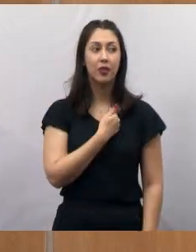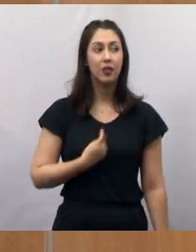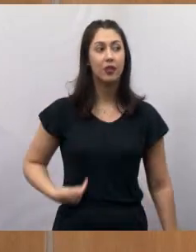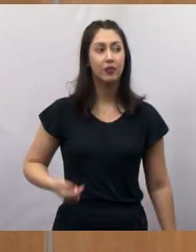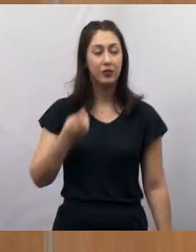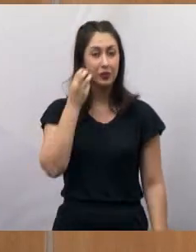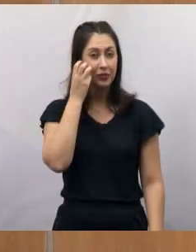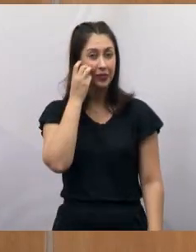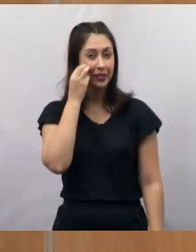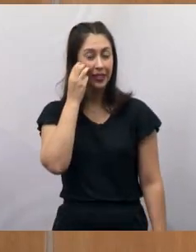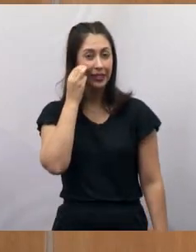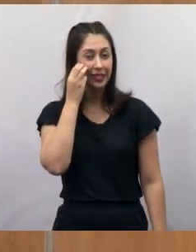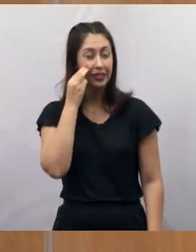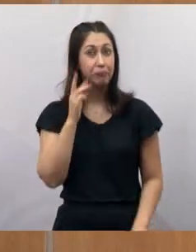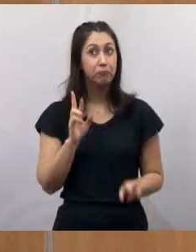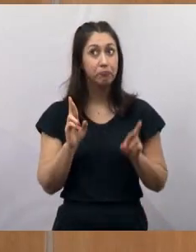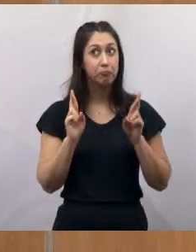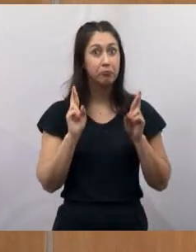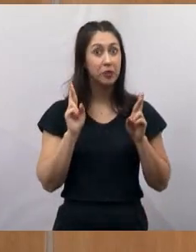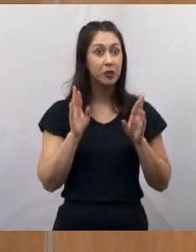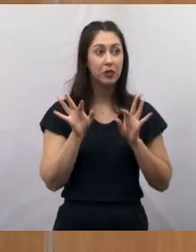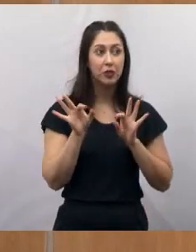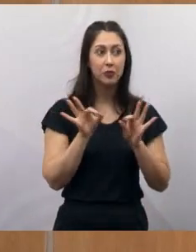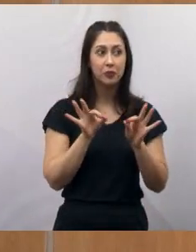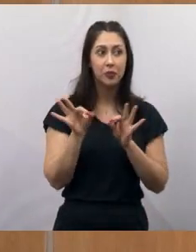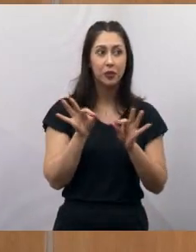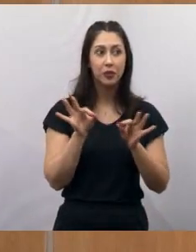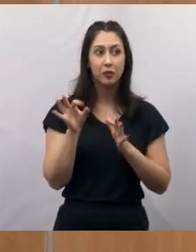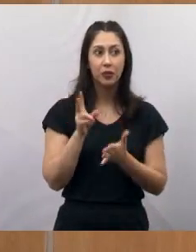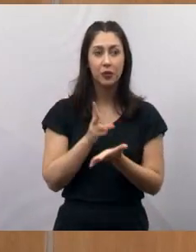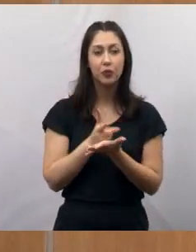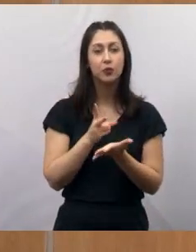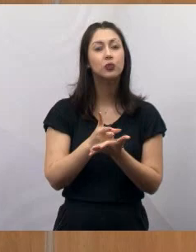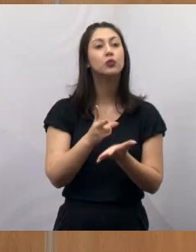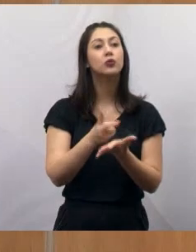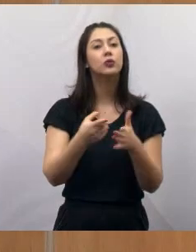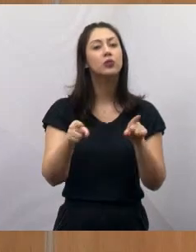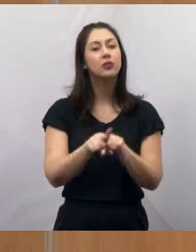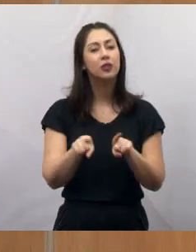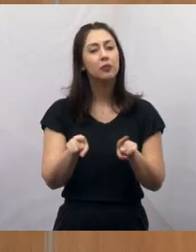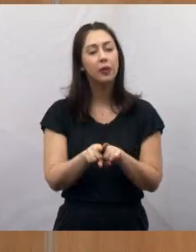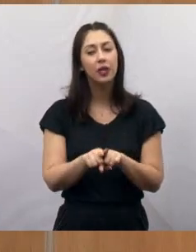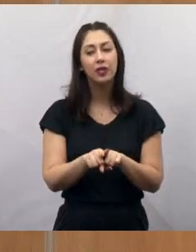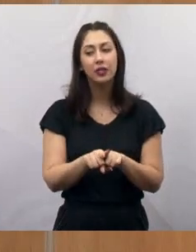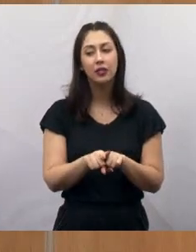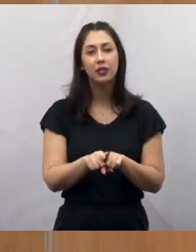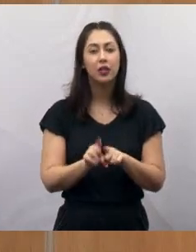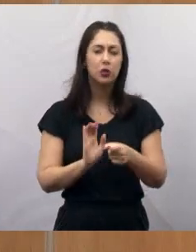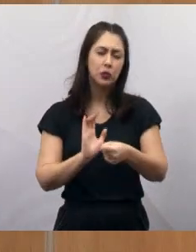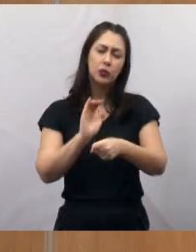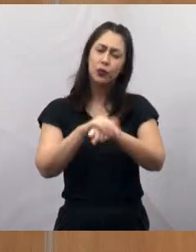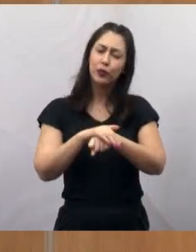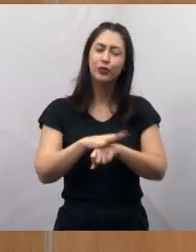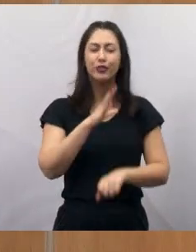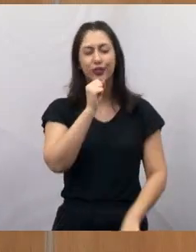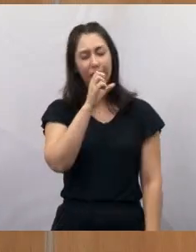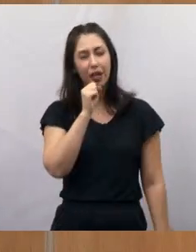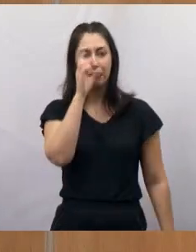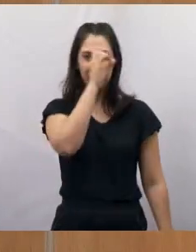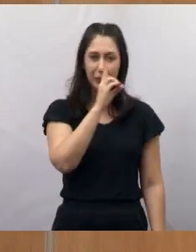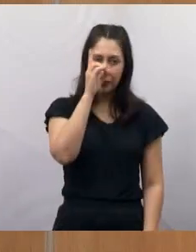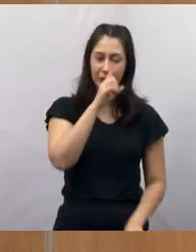iniciativa. Espera que esse programa continue também no horário noturno e aos finais de